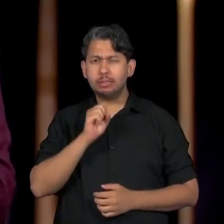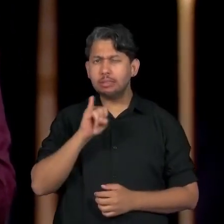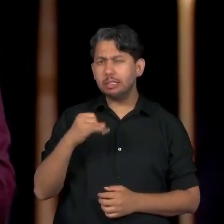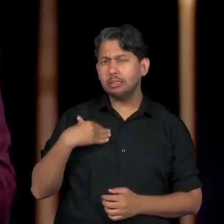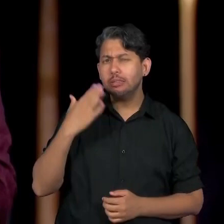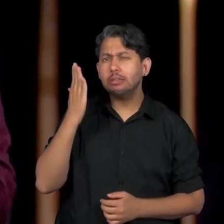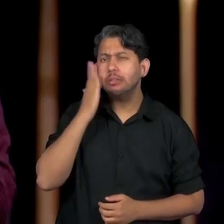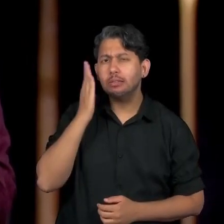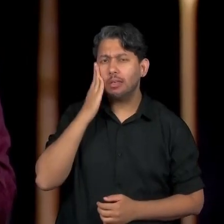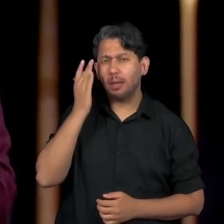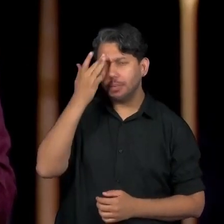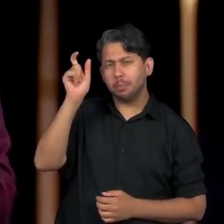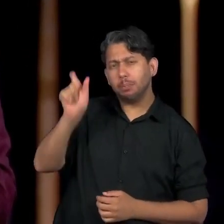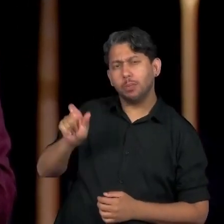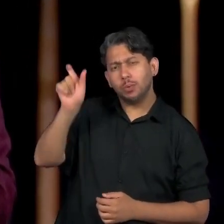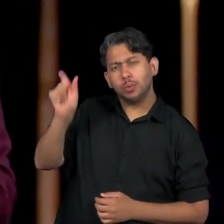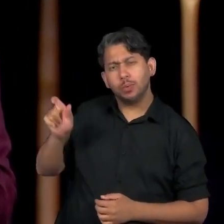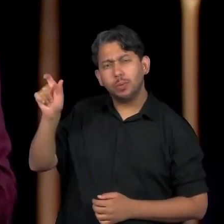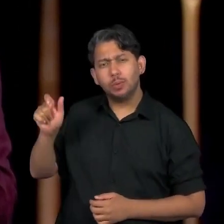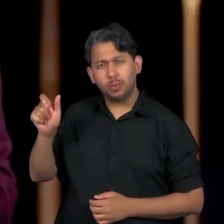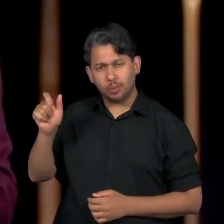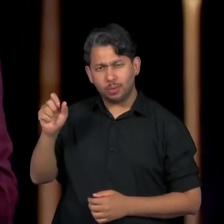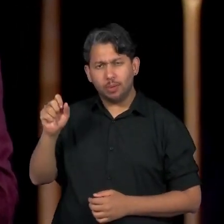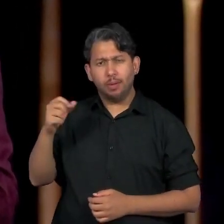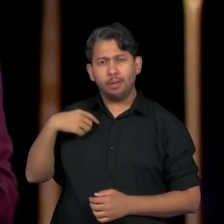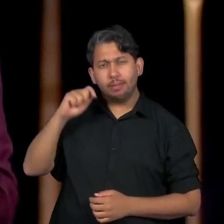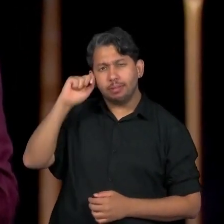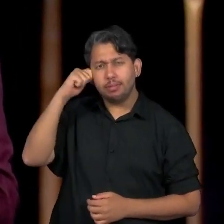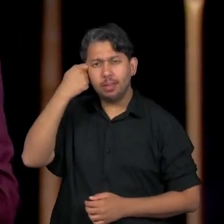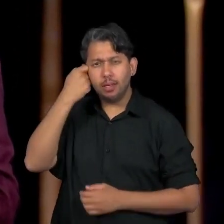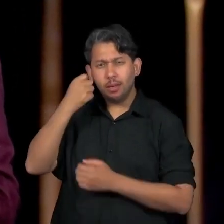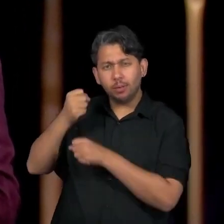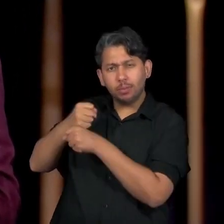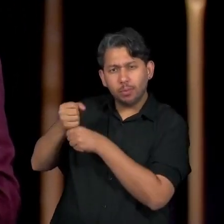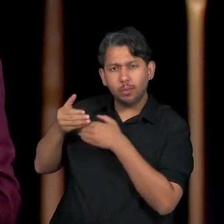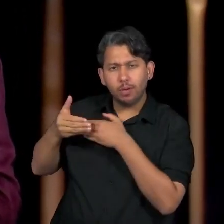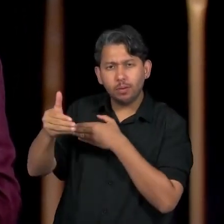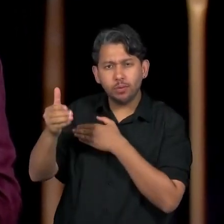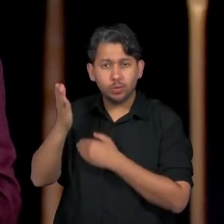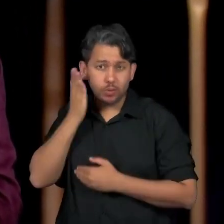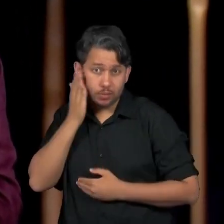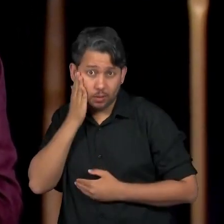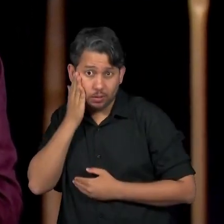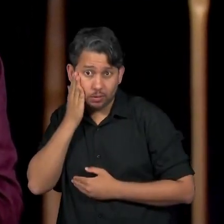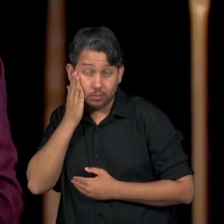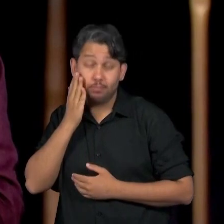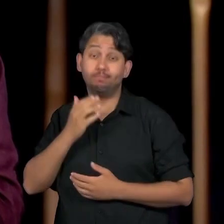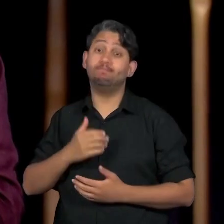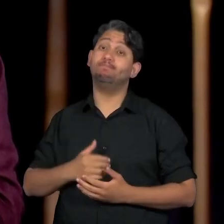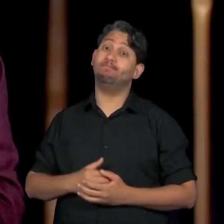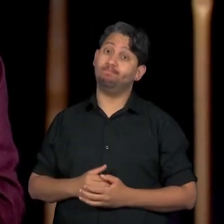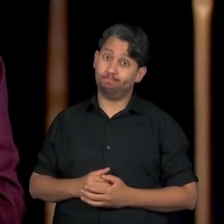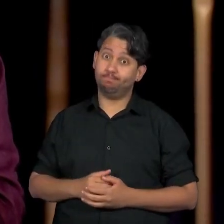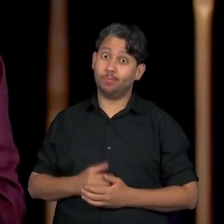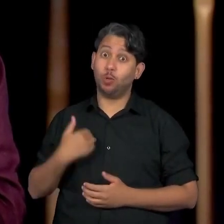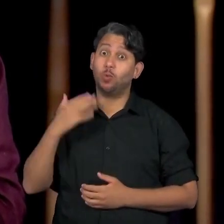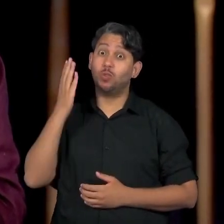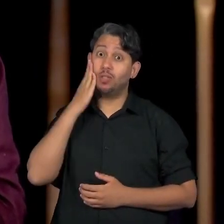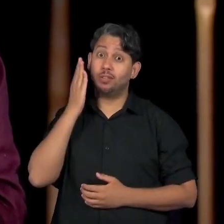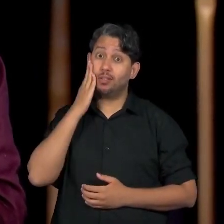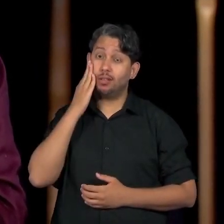acabado a vida do negro no Brasil nos últimos anos nós já sabemos como acabará esta